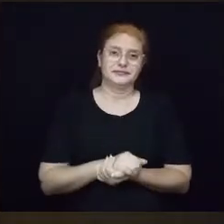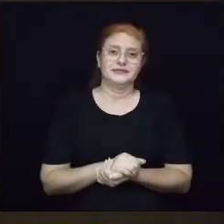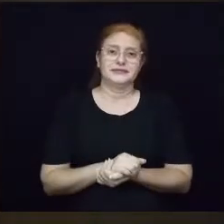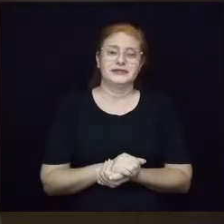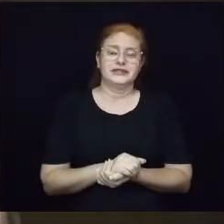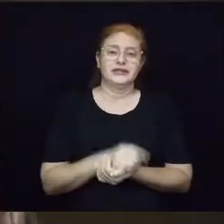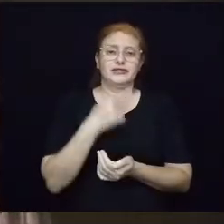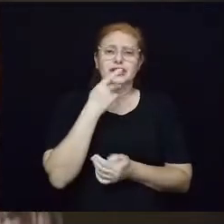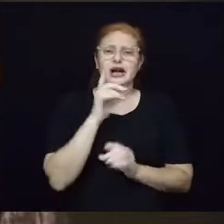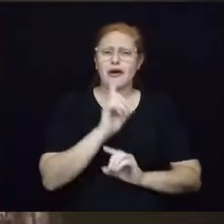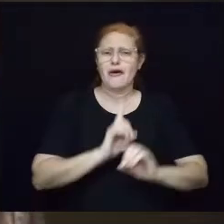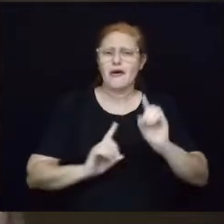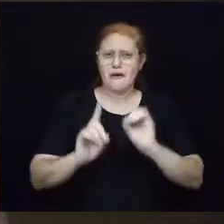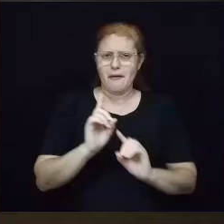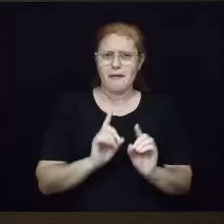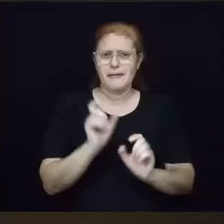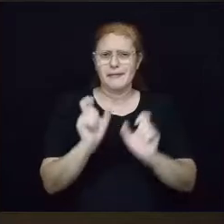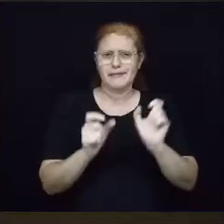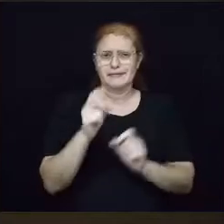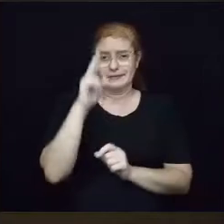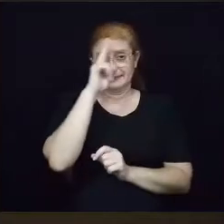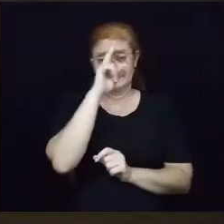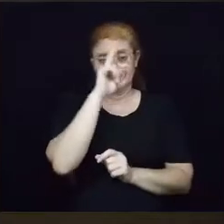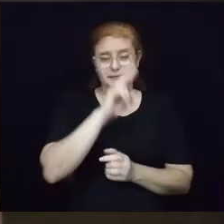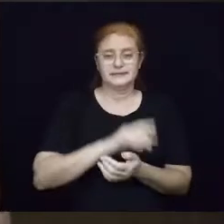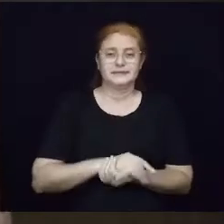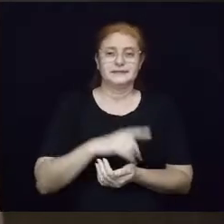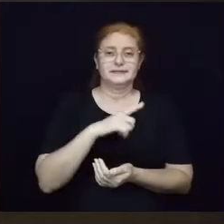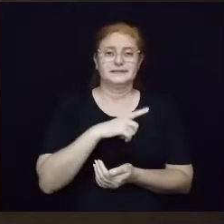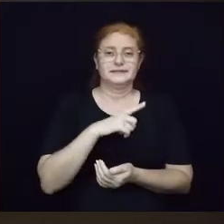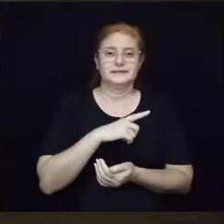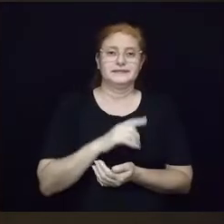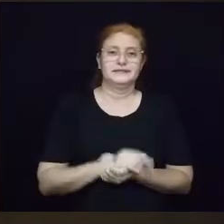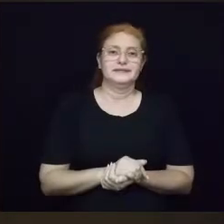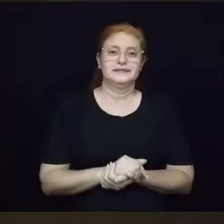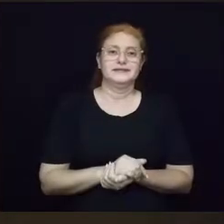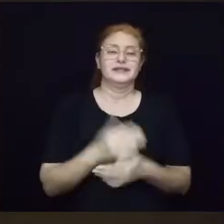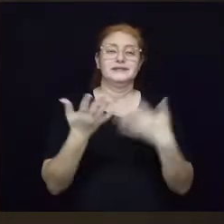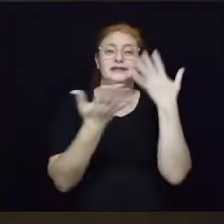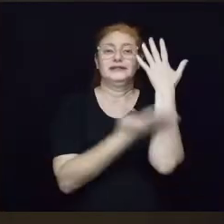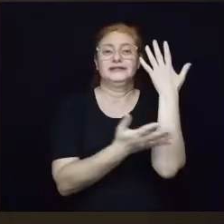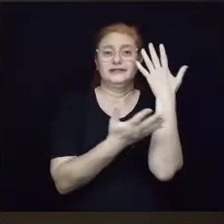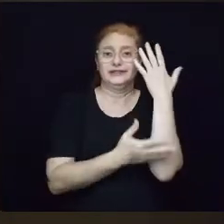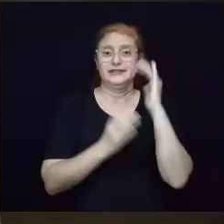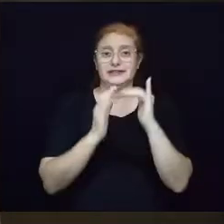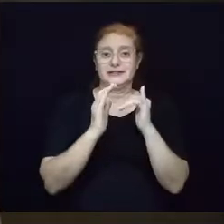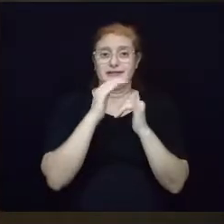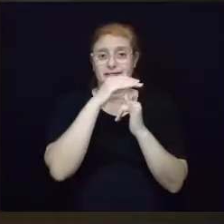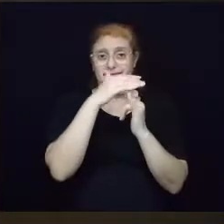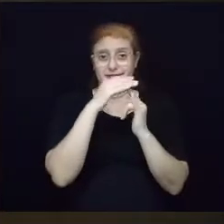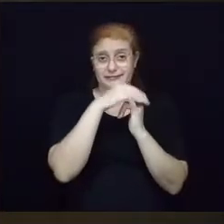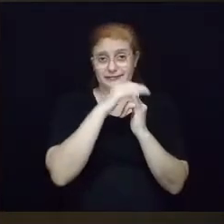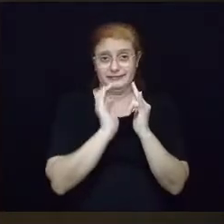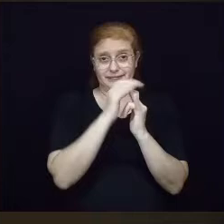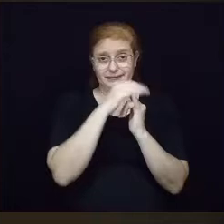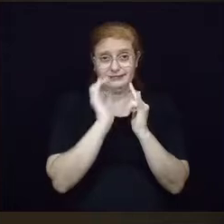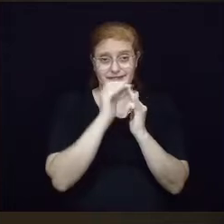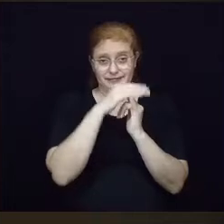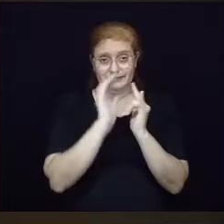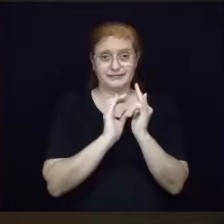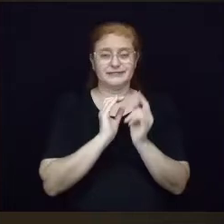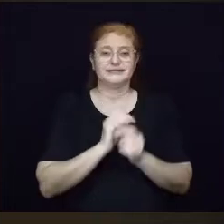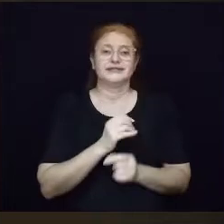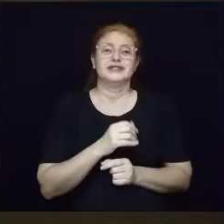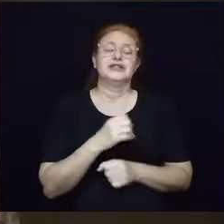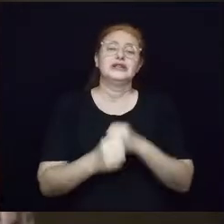Vou citar algumas aqui para o pessoal relembrar. Temos uma intervenção em madeira na Casa de Cultura Mário Quintana, uma produção